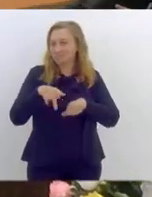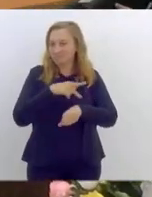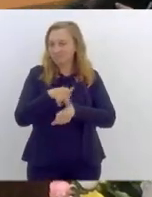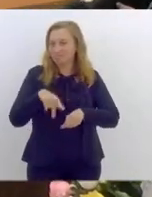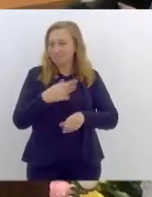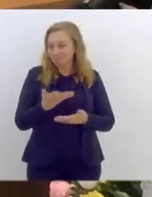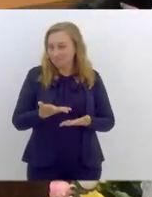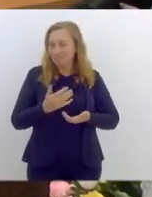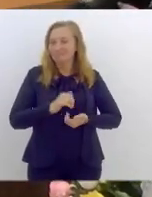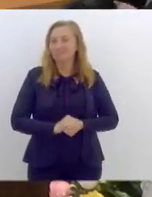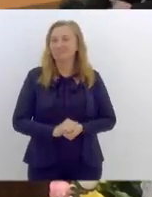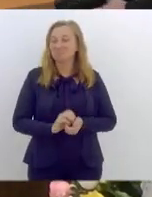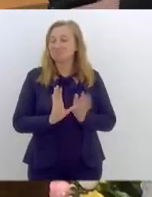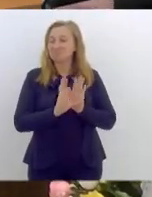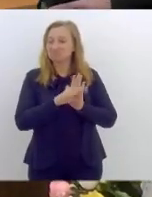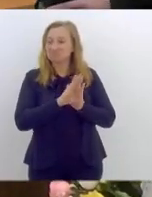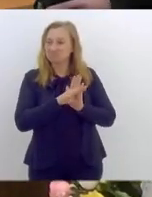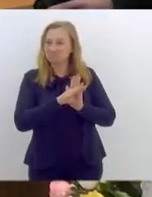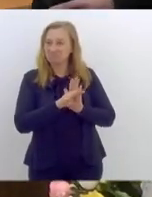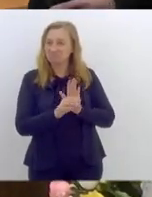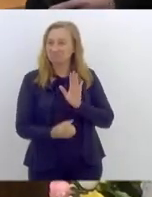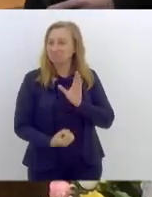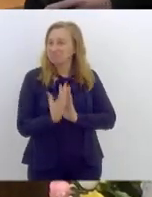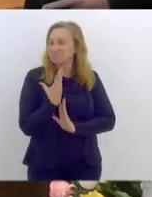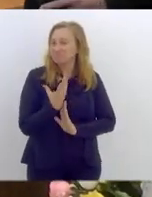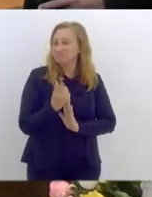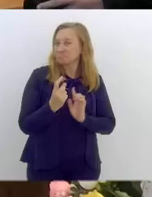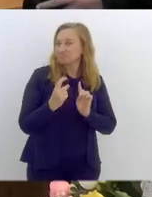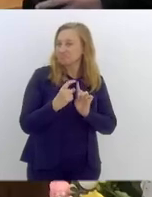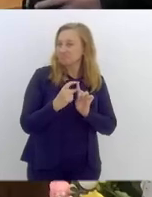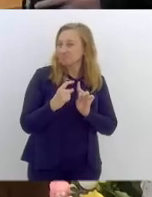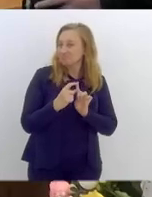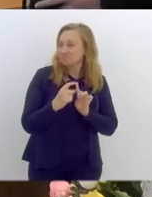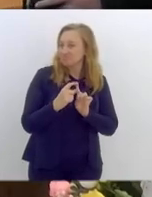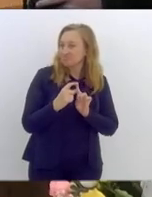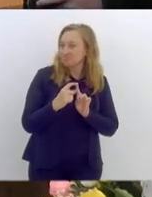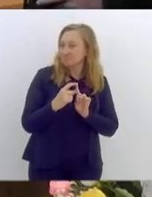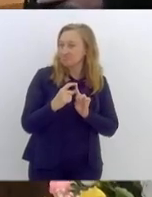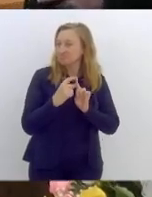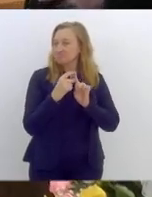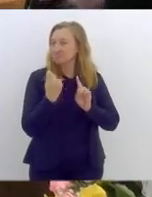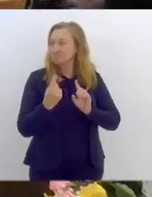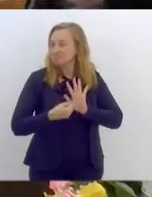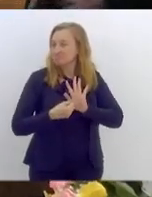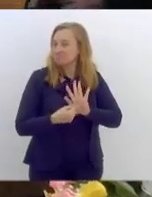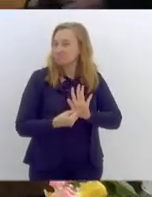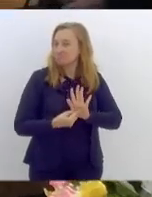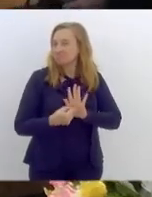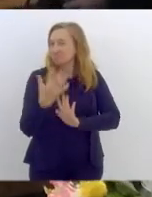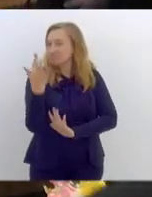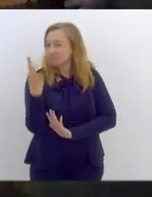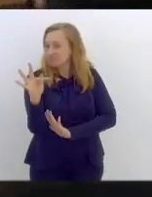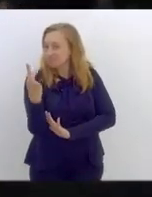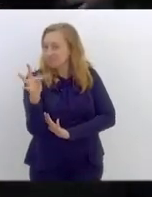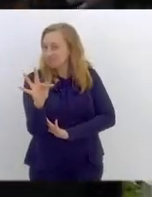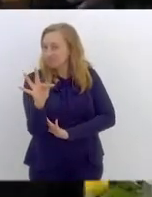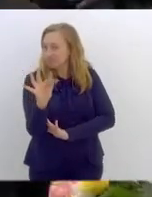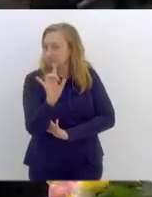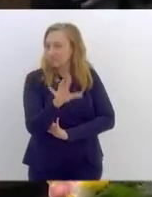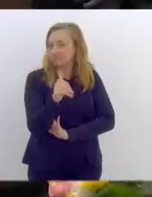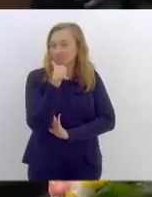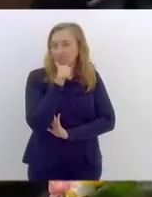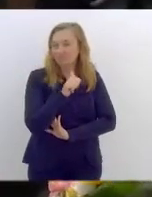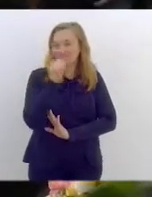cunhou um conceito, criou uma palavra para expressar a dor que só as